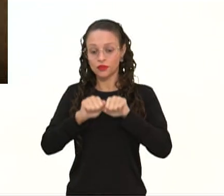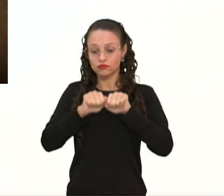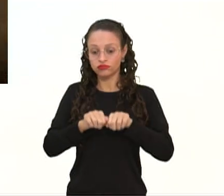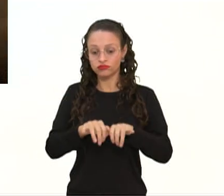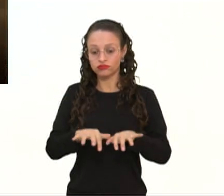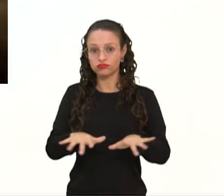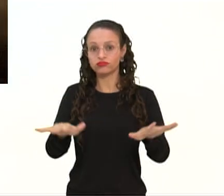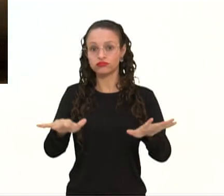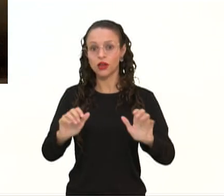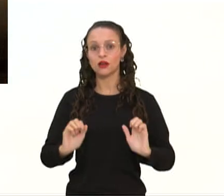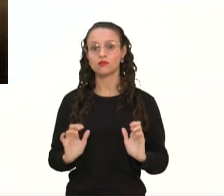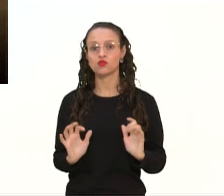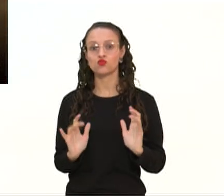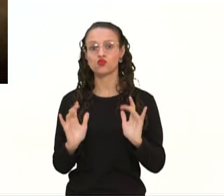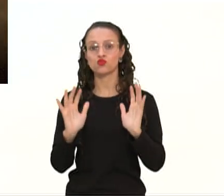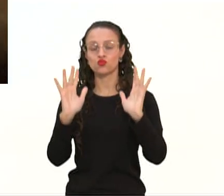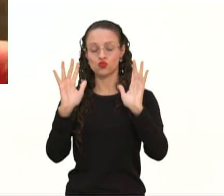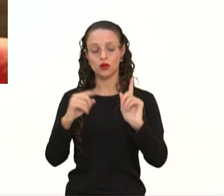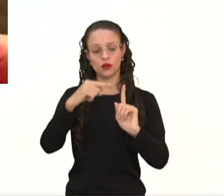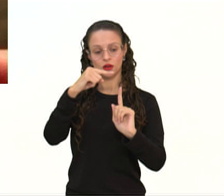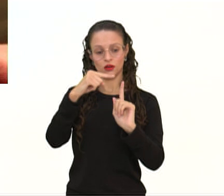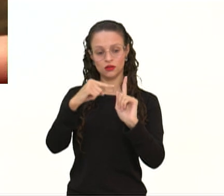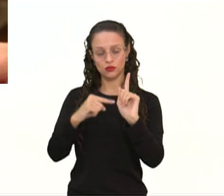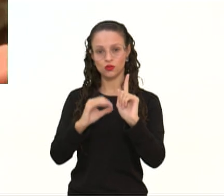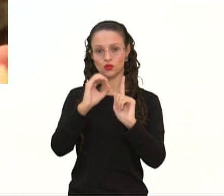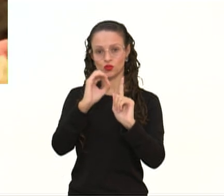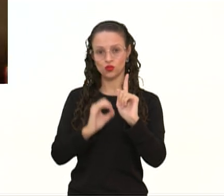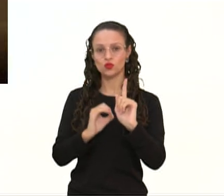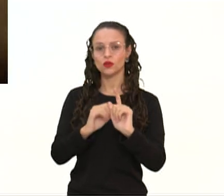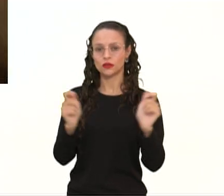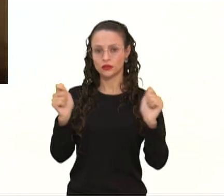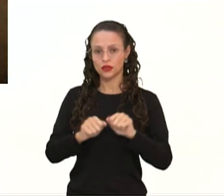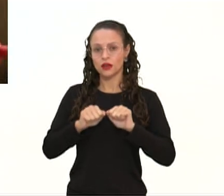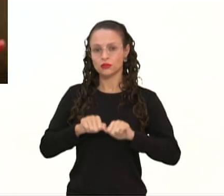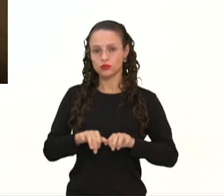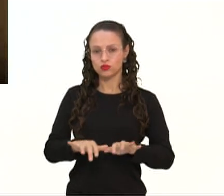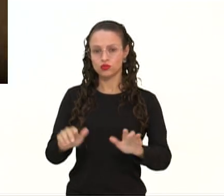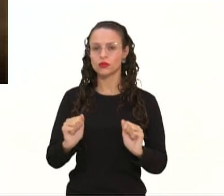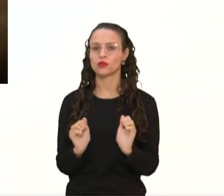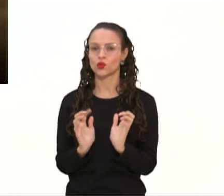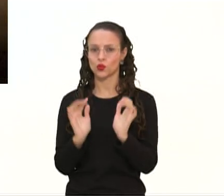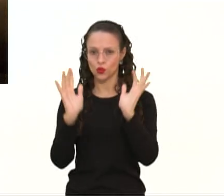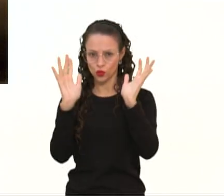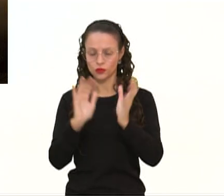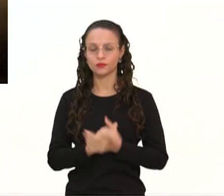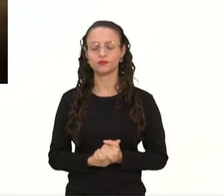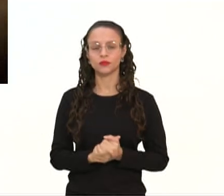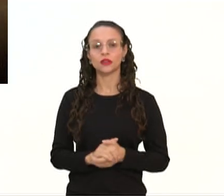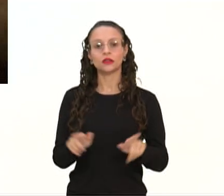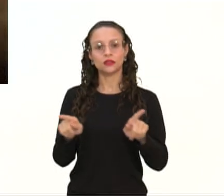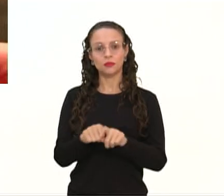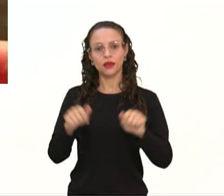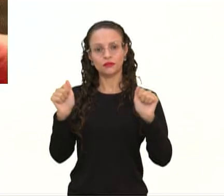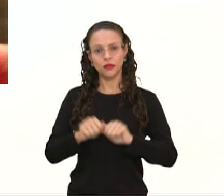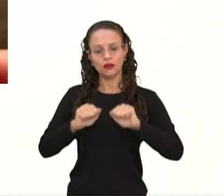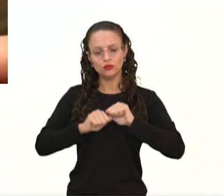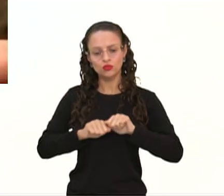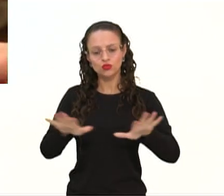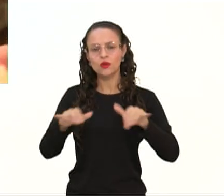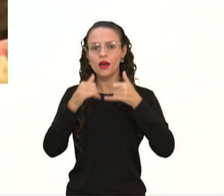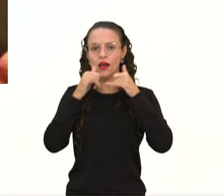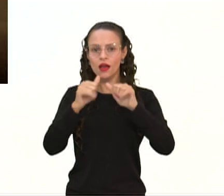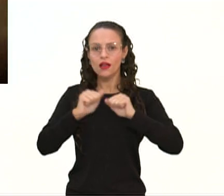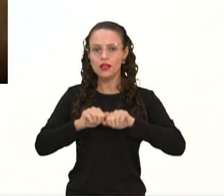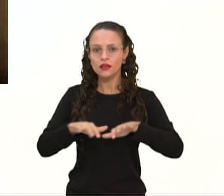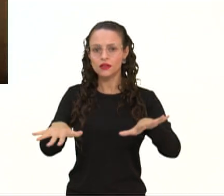seja, pequenas temperaturas fazem as modificações de fusão e ebulição, conduz eletricidade em meio aquoso.